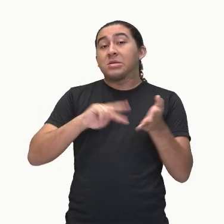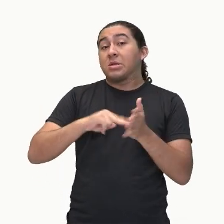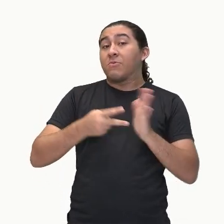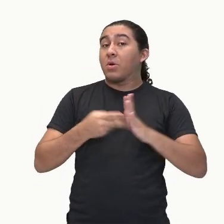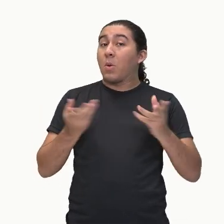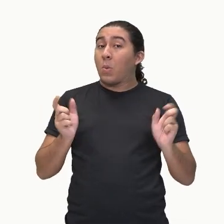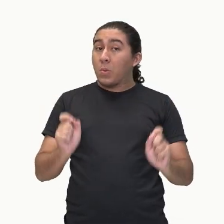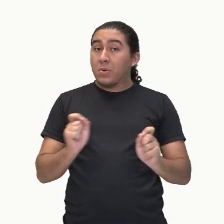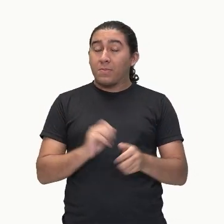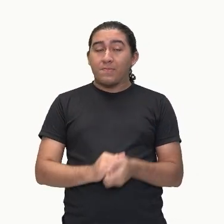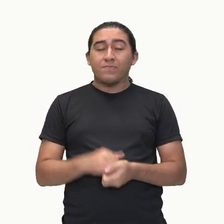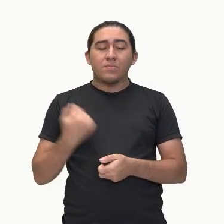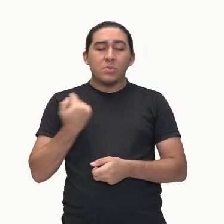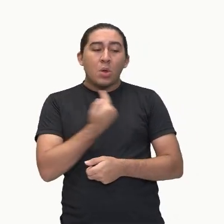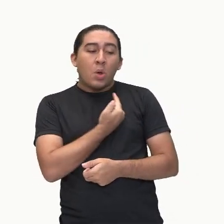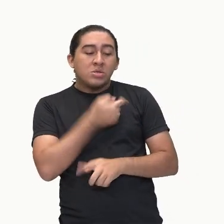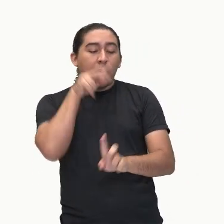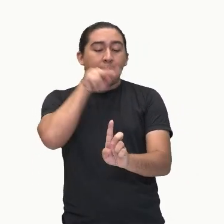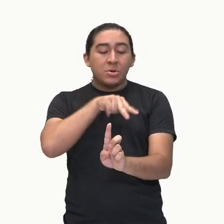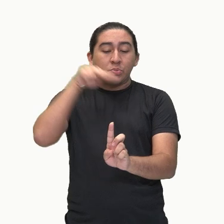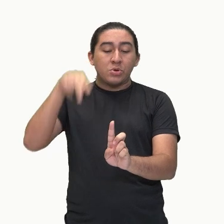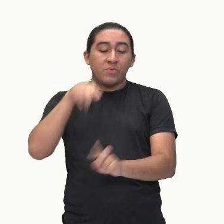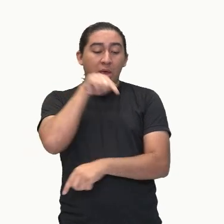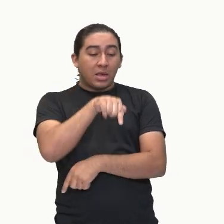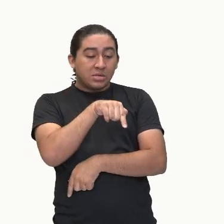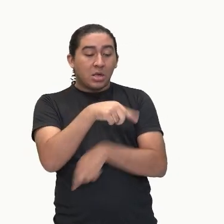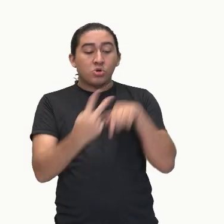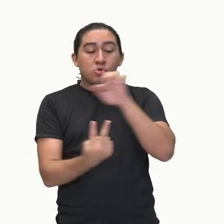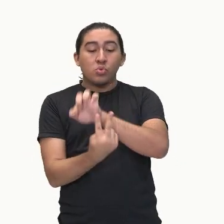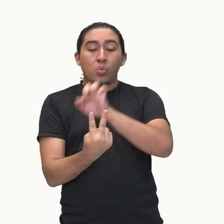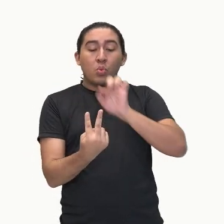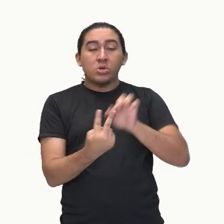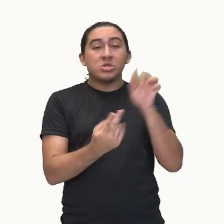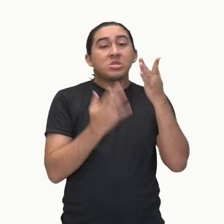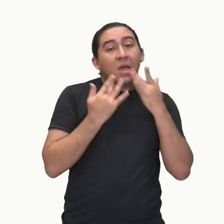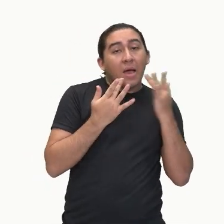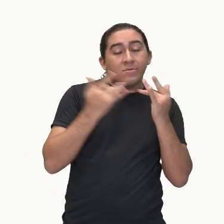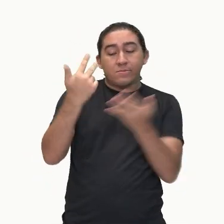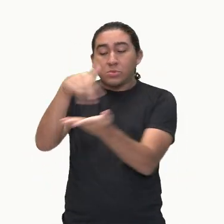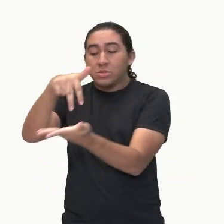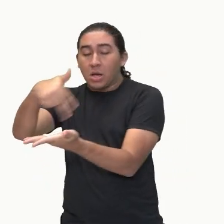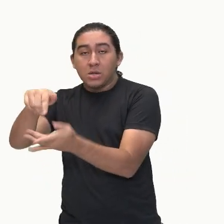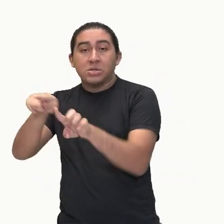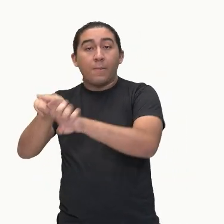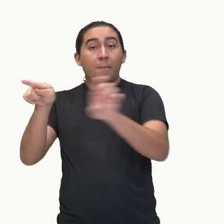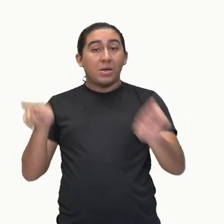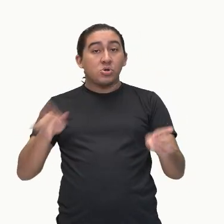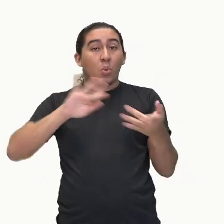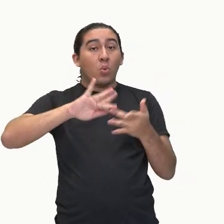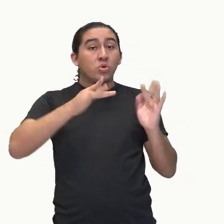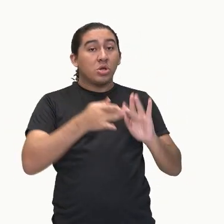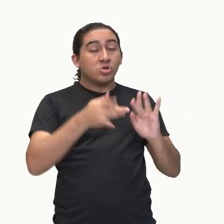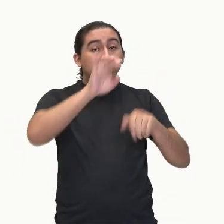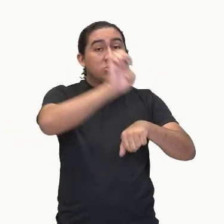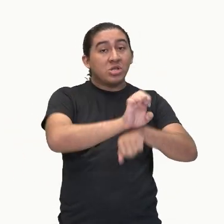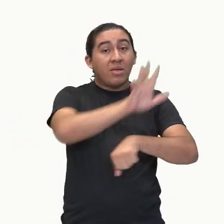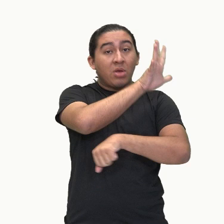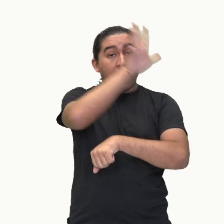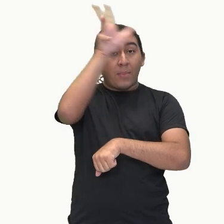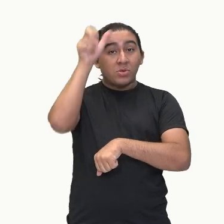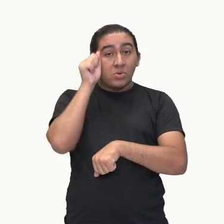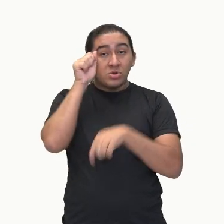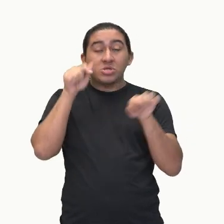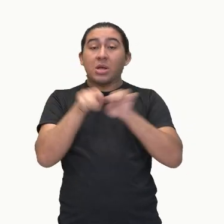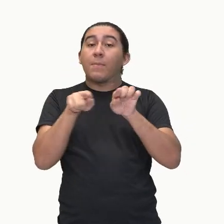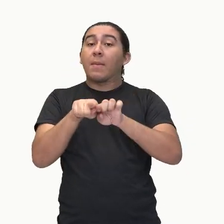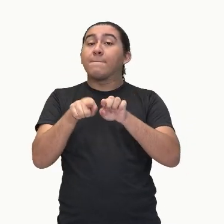vamos olhar essas duas linguagens dentro desse contexto amazonense e enxergar como isso